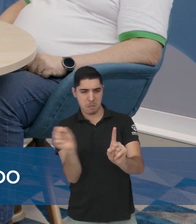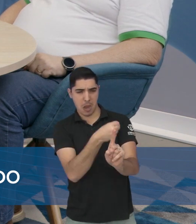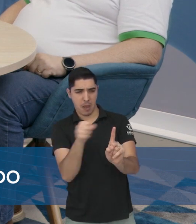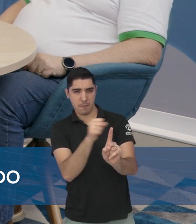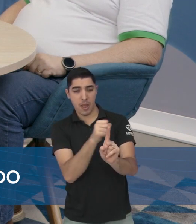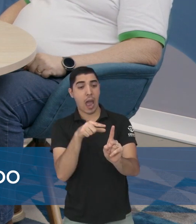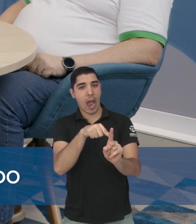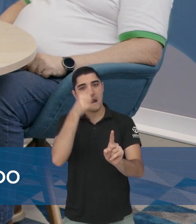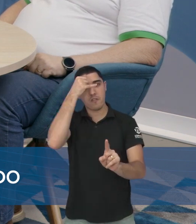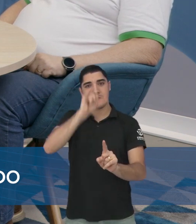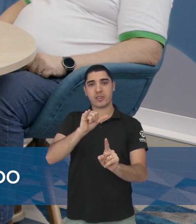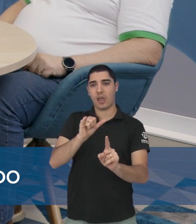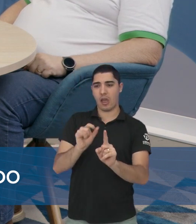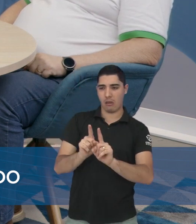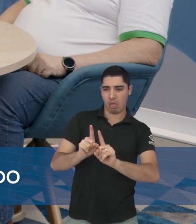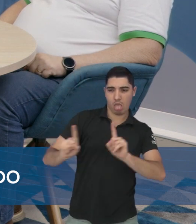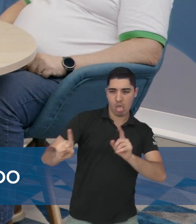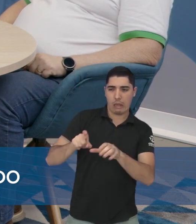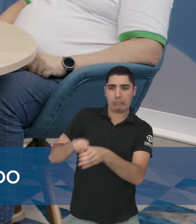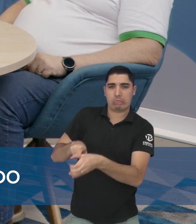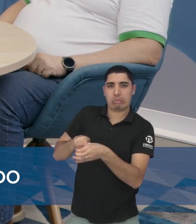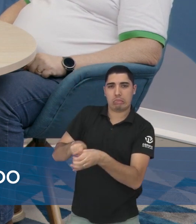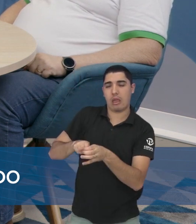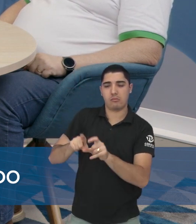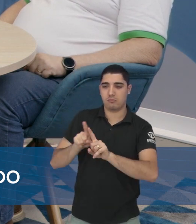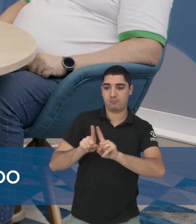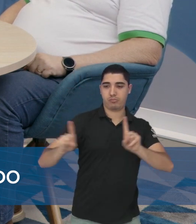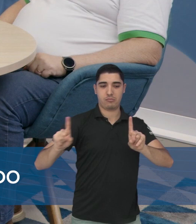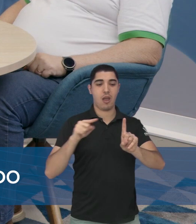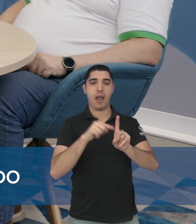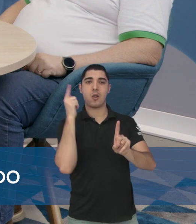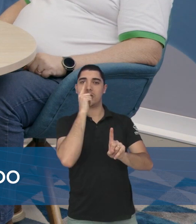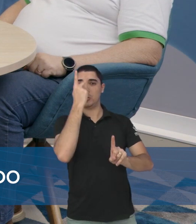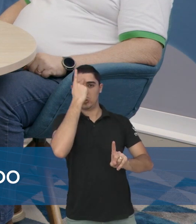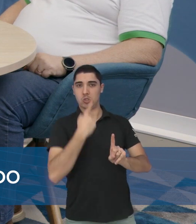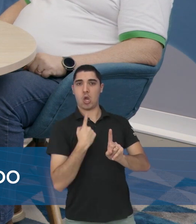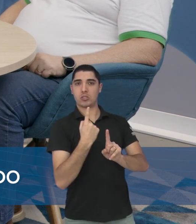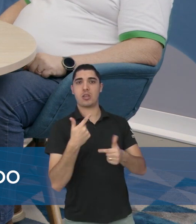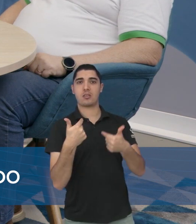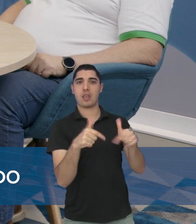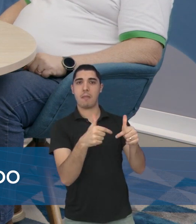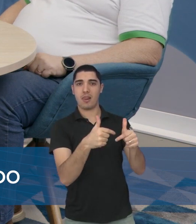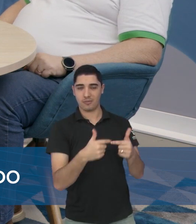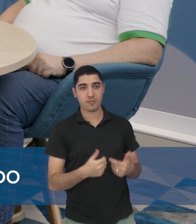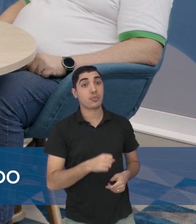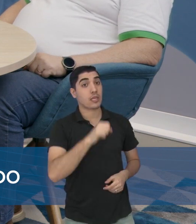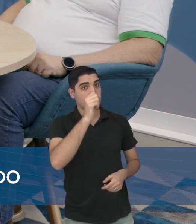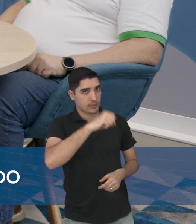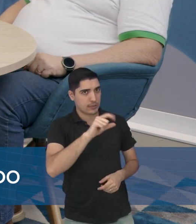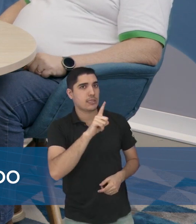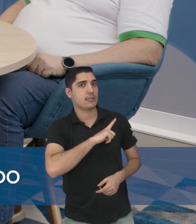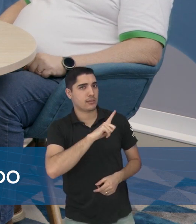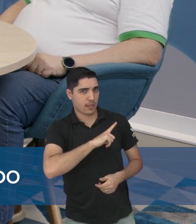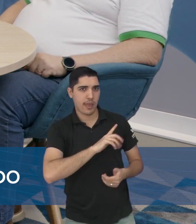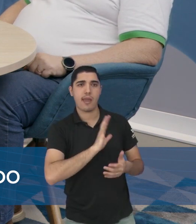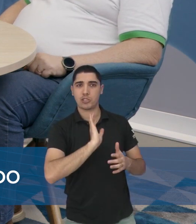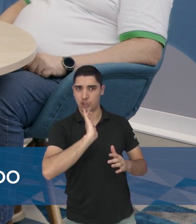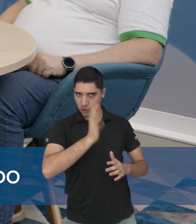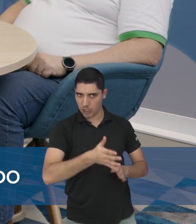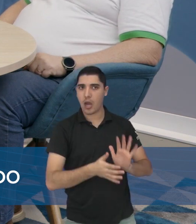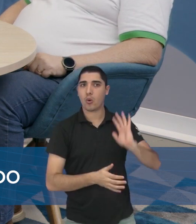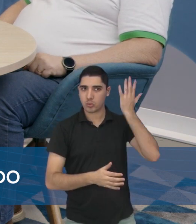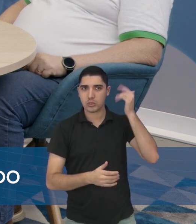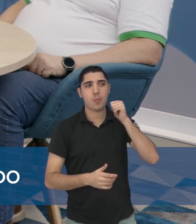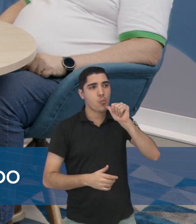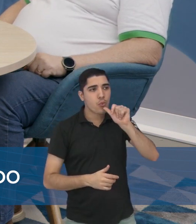situação complicada dentro de casa, né? Exato, a gente tem alguns exemplos ali, sim, de mulheres que viveram por um tempo, né, uma